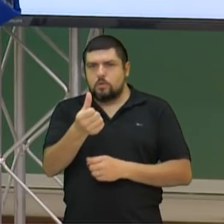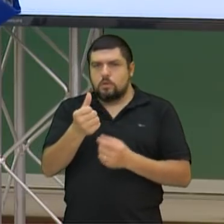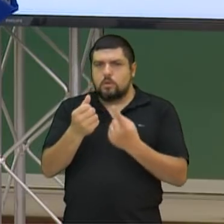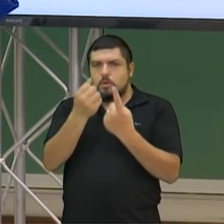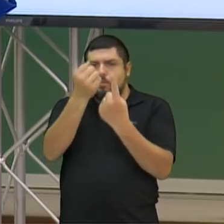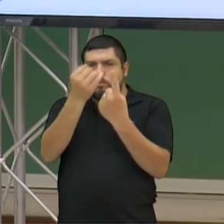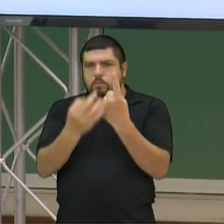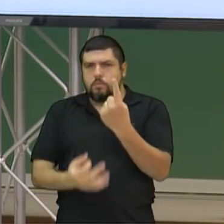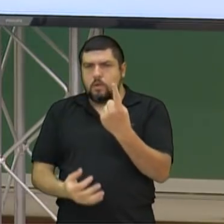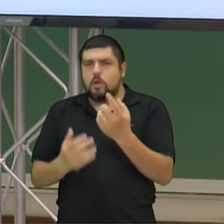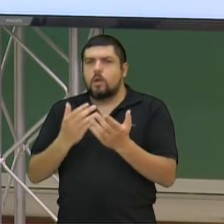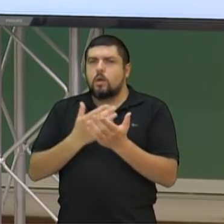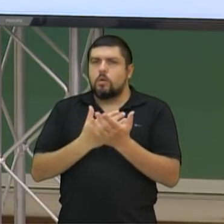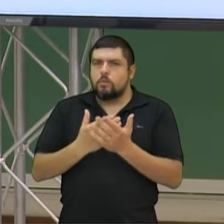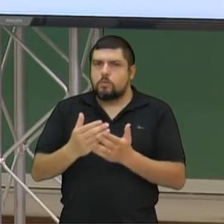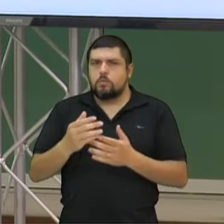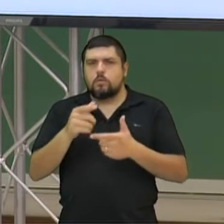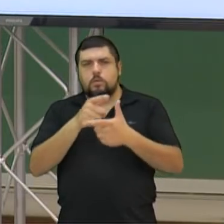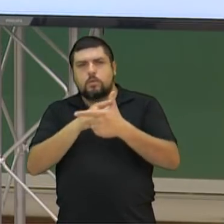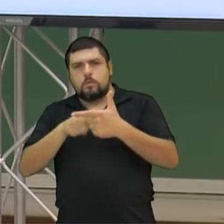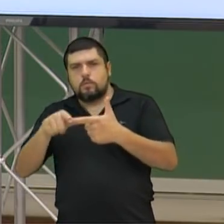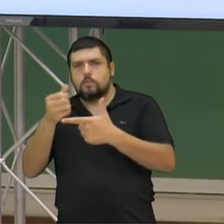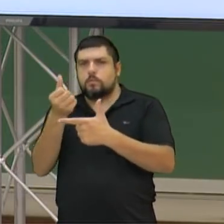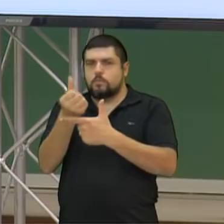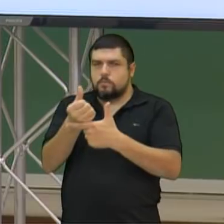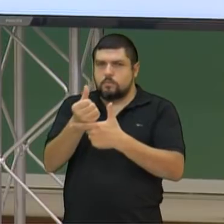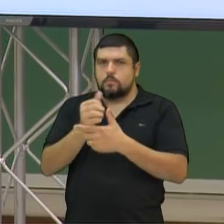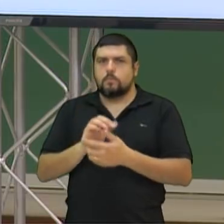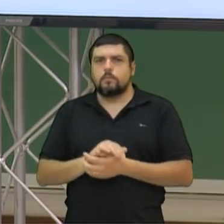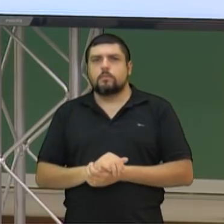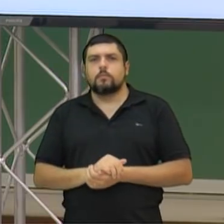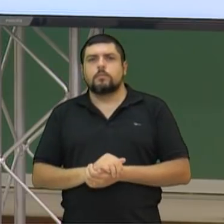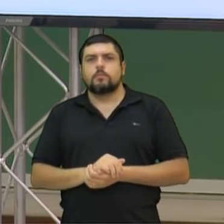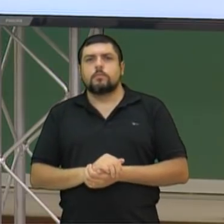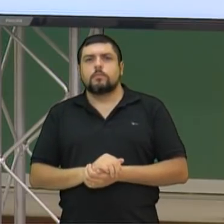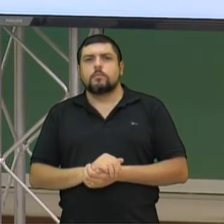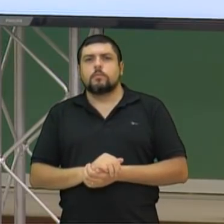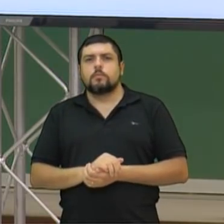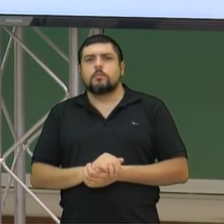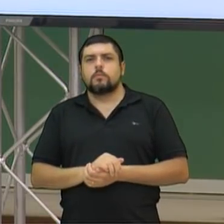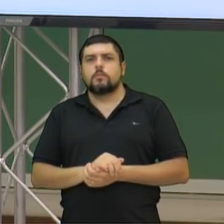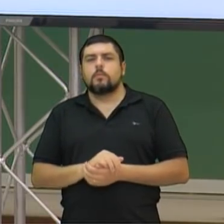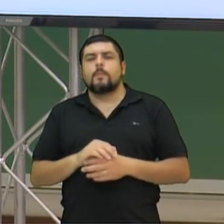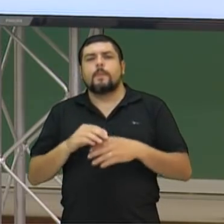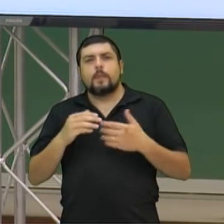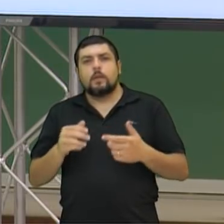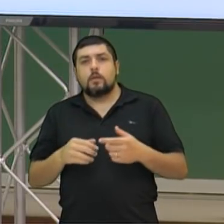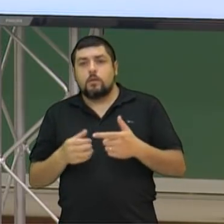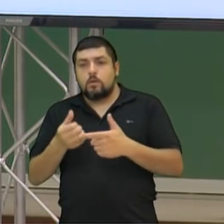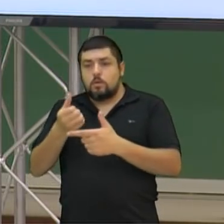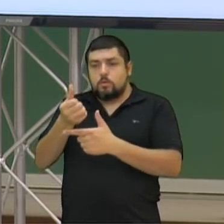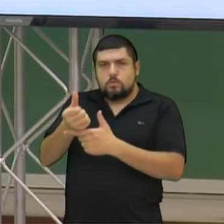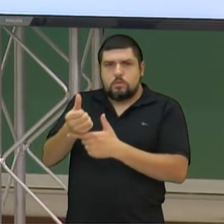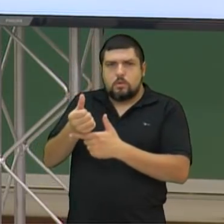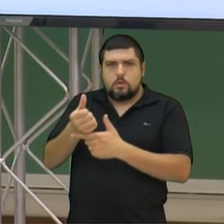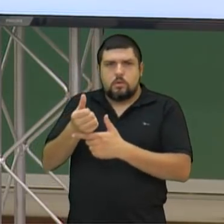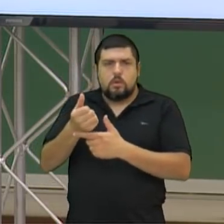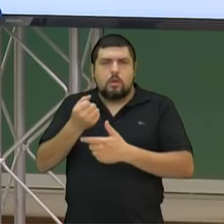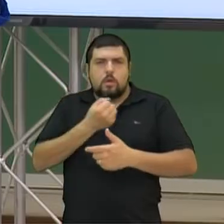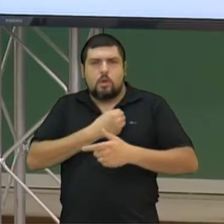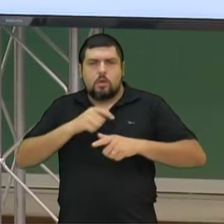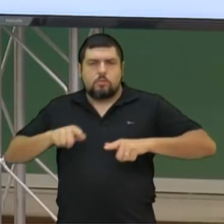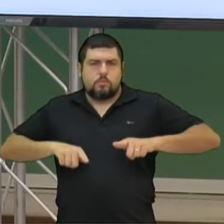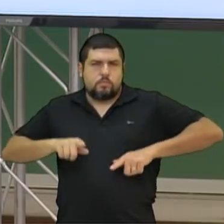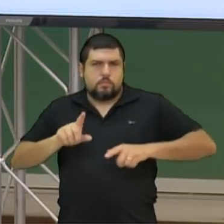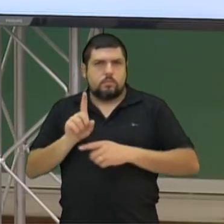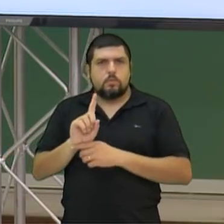6. Eu coloquei o fatorar entre aspas, porque a fatoração envolve números primos, né? E o 6 não é primo. Mas se você começar